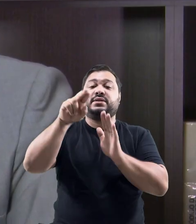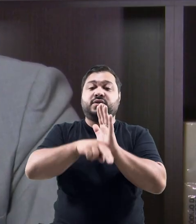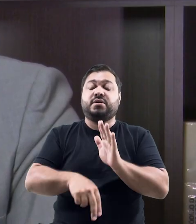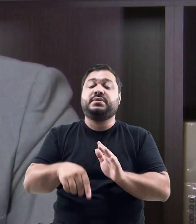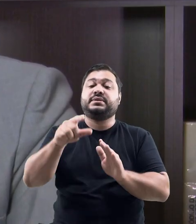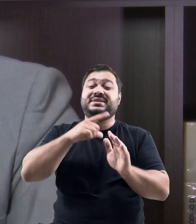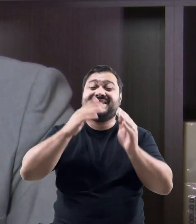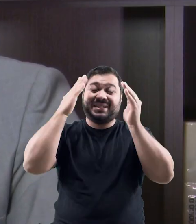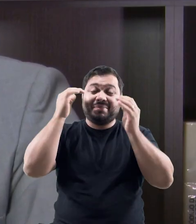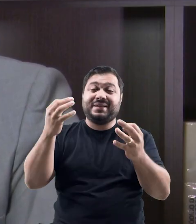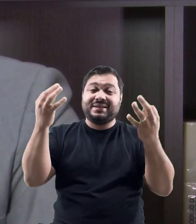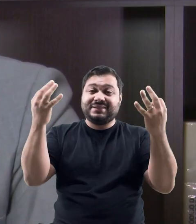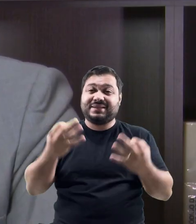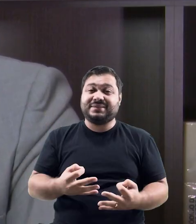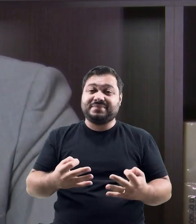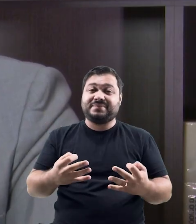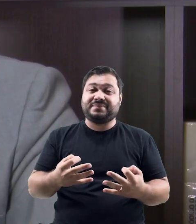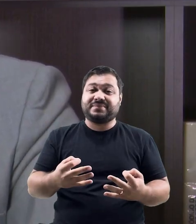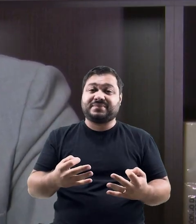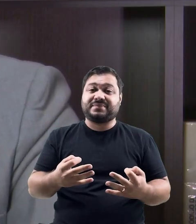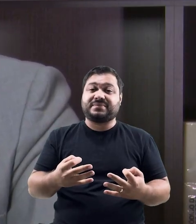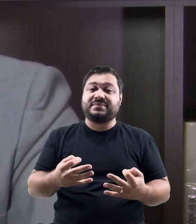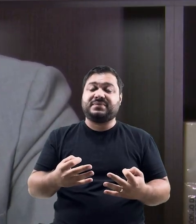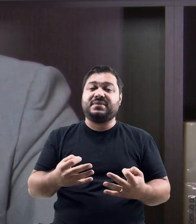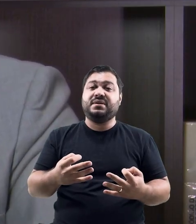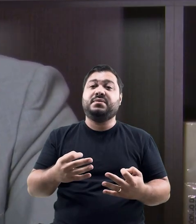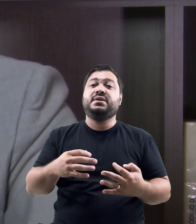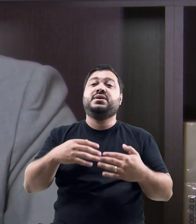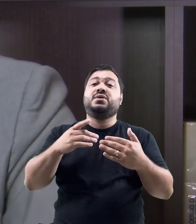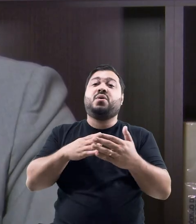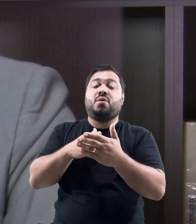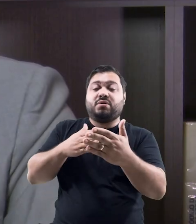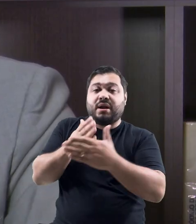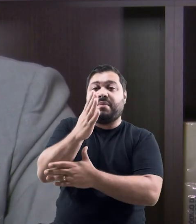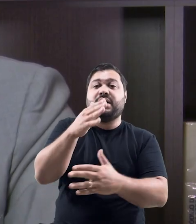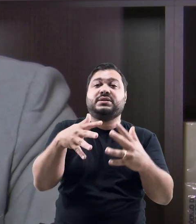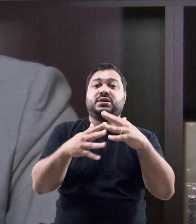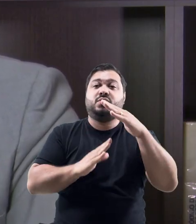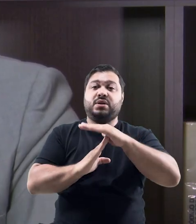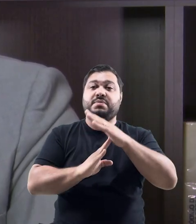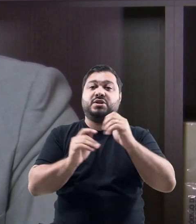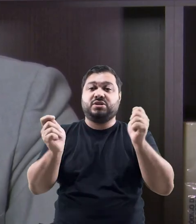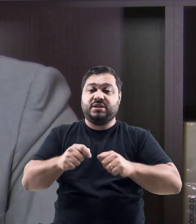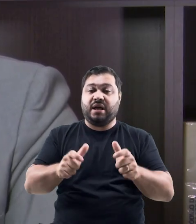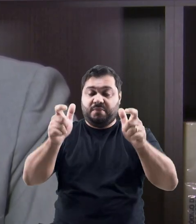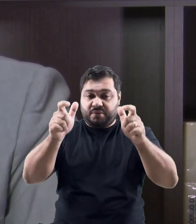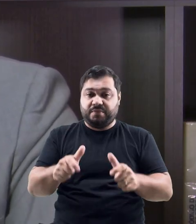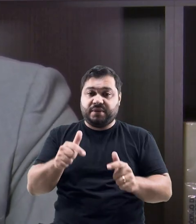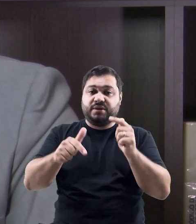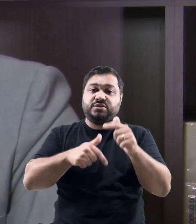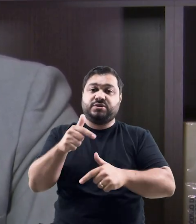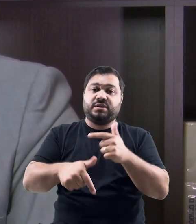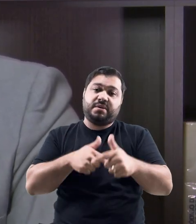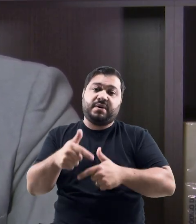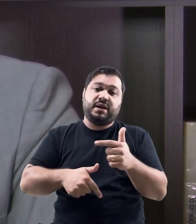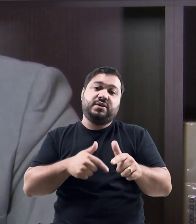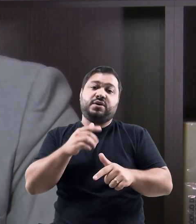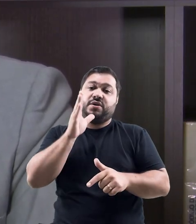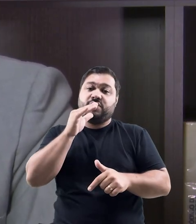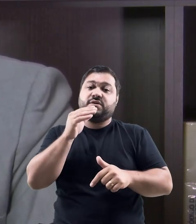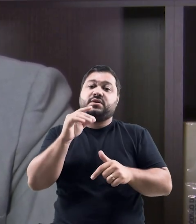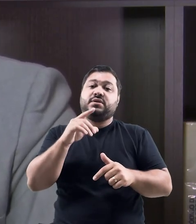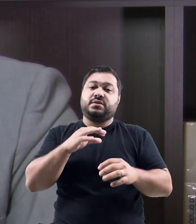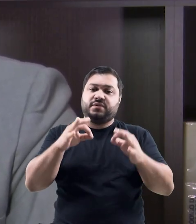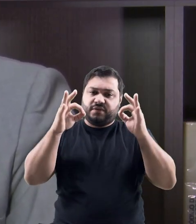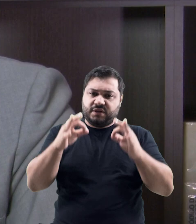o grau exato daquela insalubridade, ou seja, da situação que ultrapassa os limites permitidos para o ambiente de trabalho. E o trabalhador